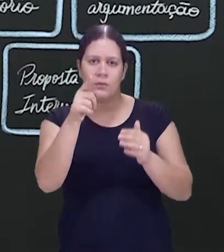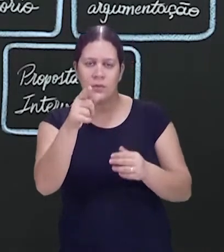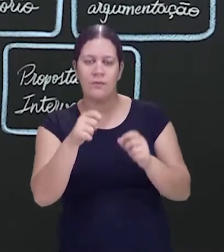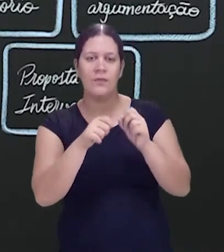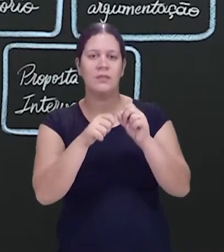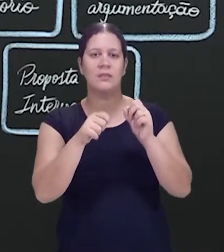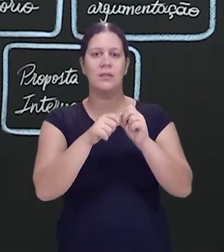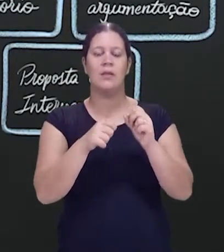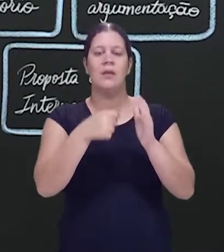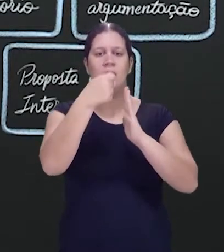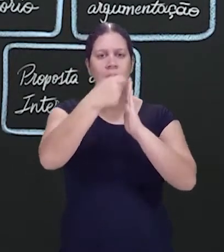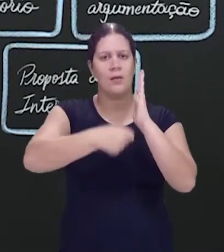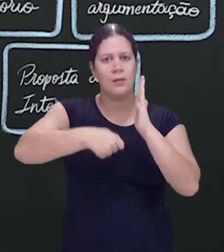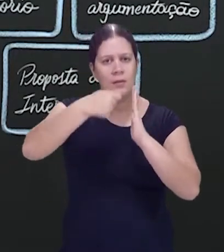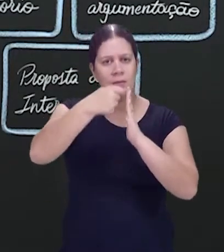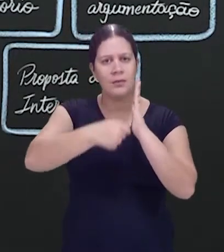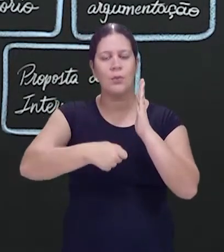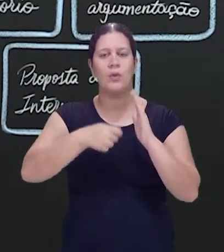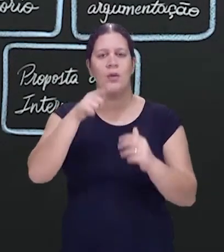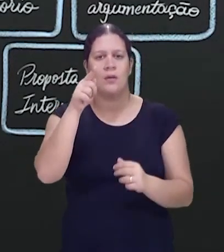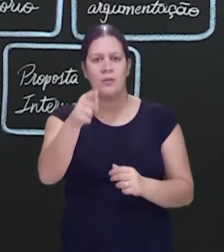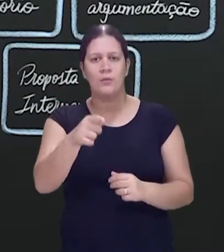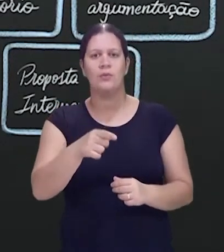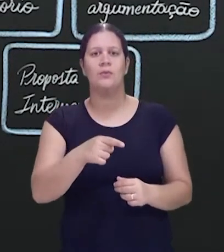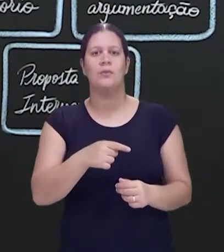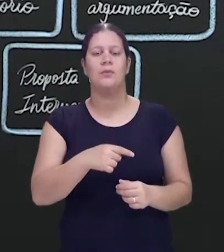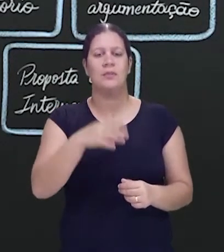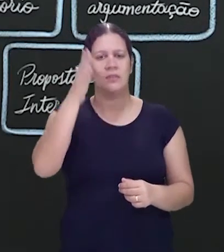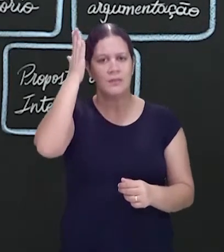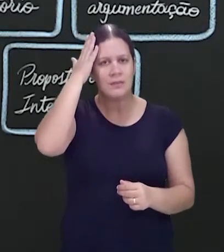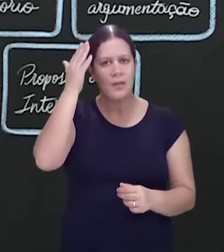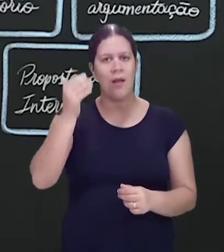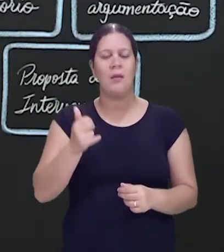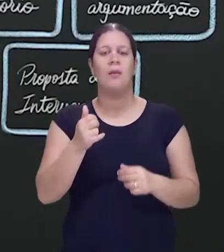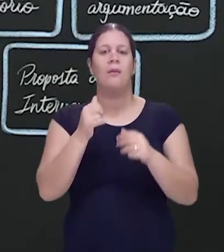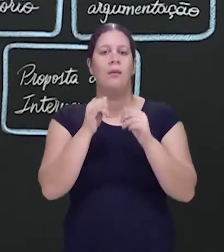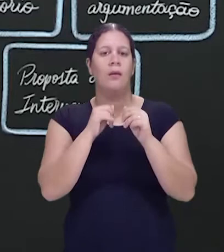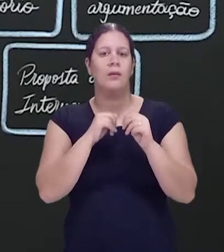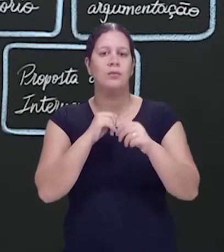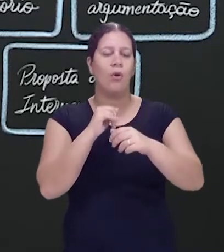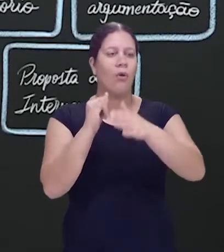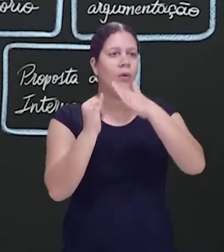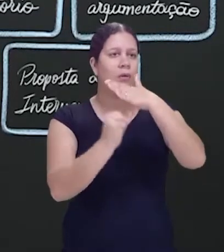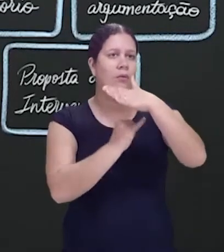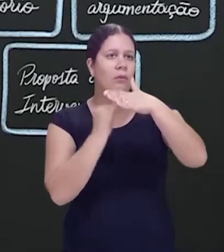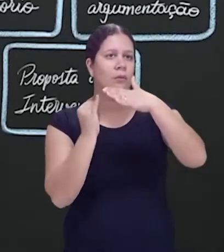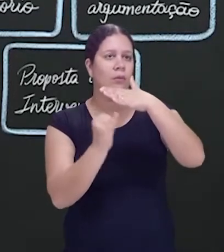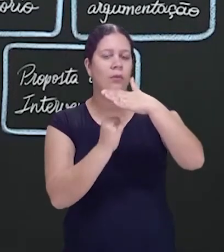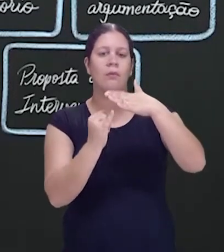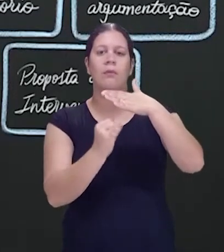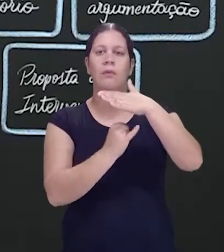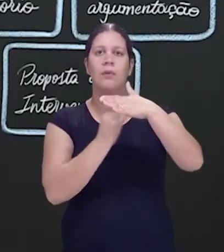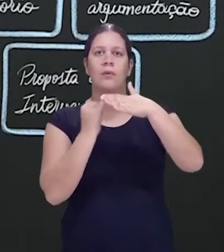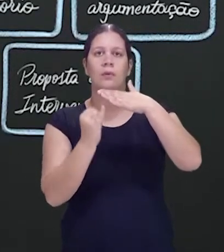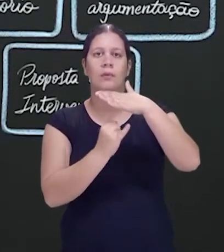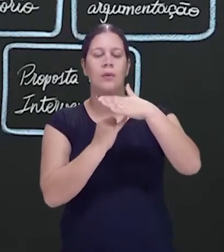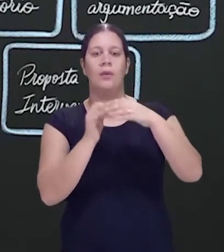uma redação, essa é a expectativa, que você saia do nível da informalidade e do nível de